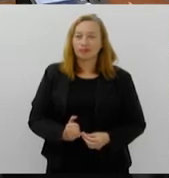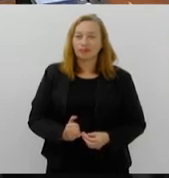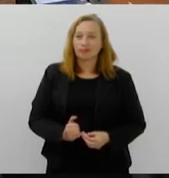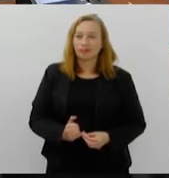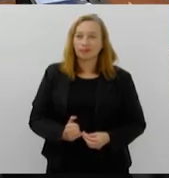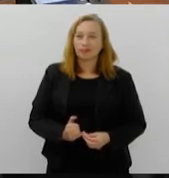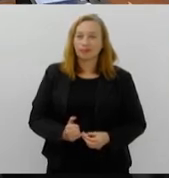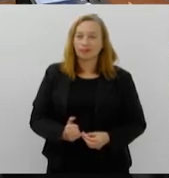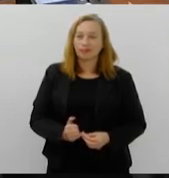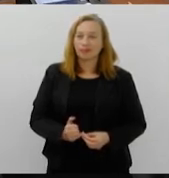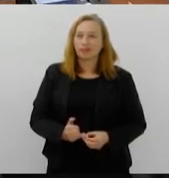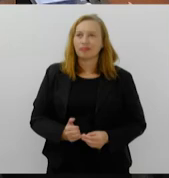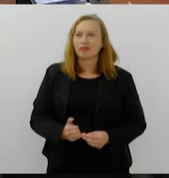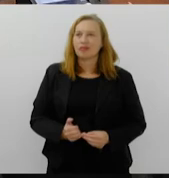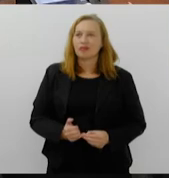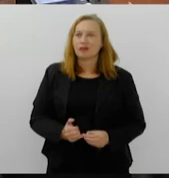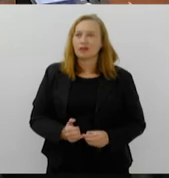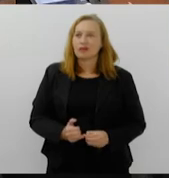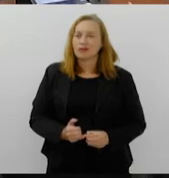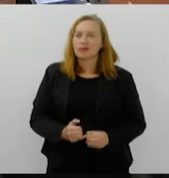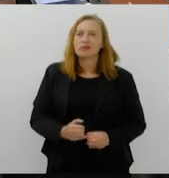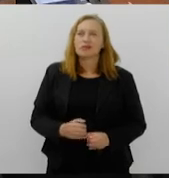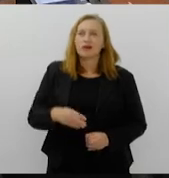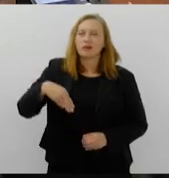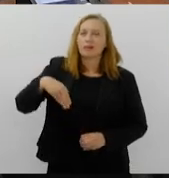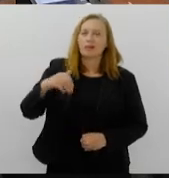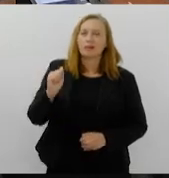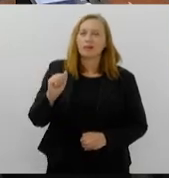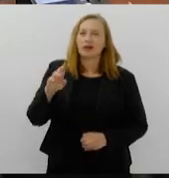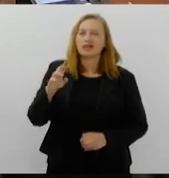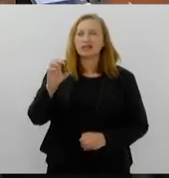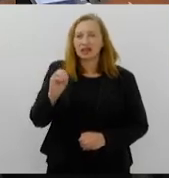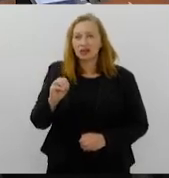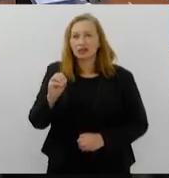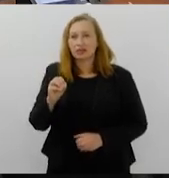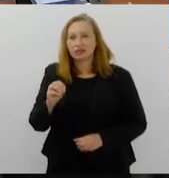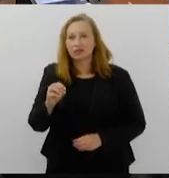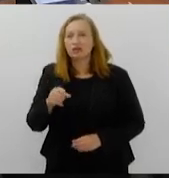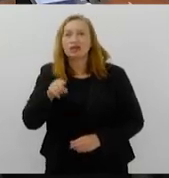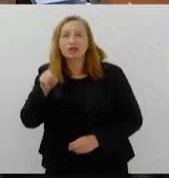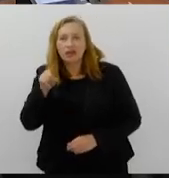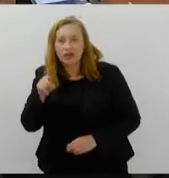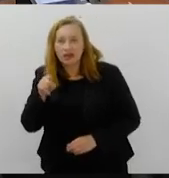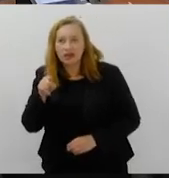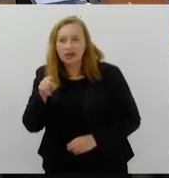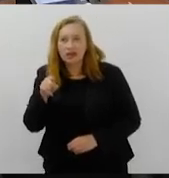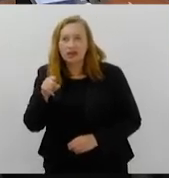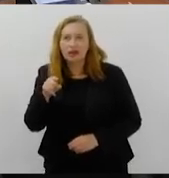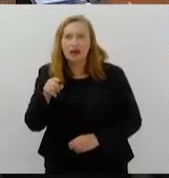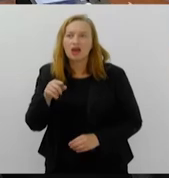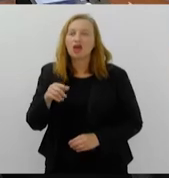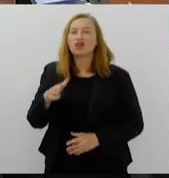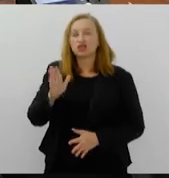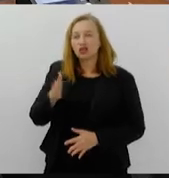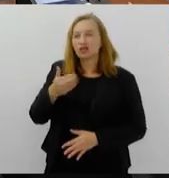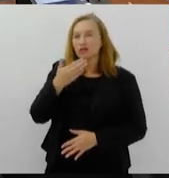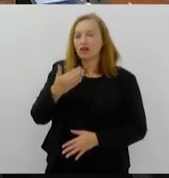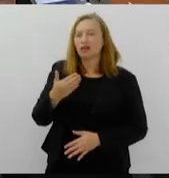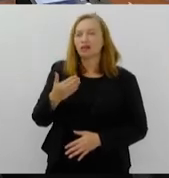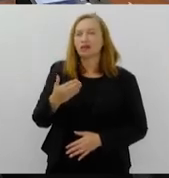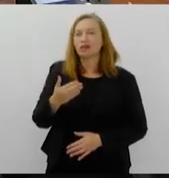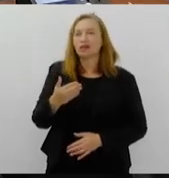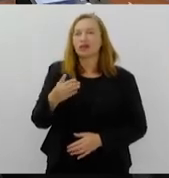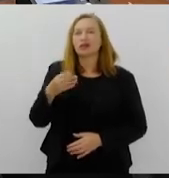Carlos Macedo saiu aí ou está na bancada? Já fiz, vou repetir, você não estava aqui. Deputado Macedo.